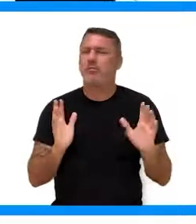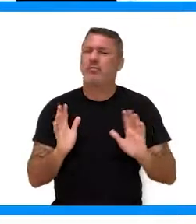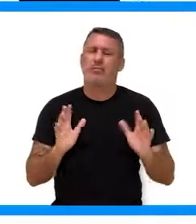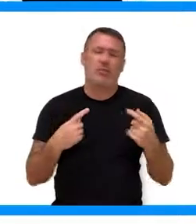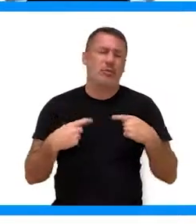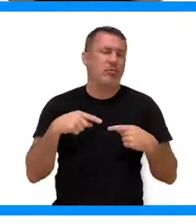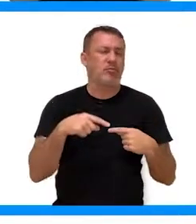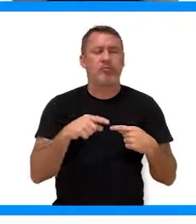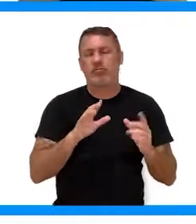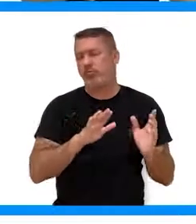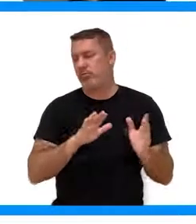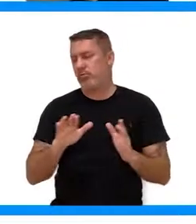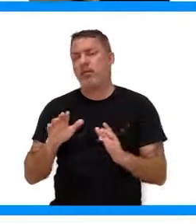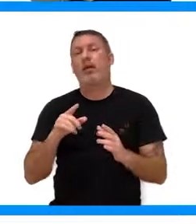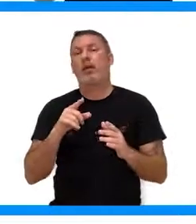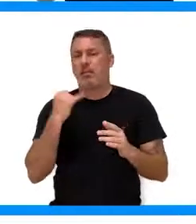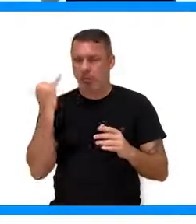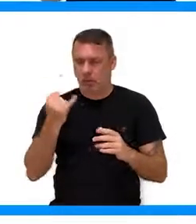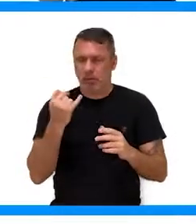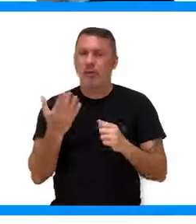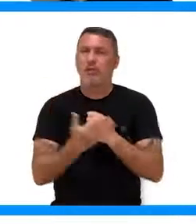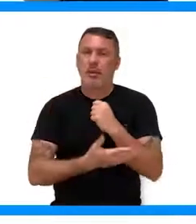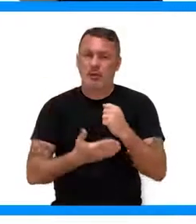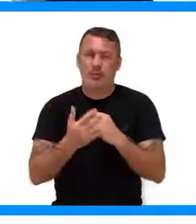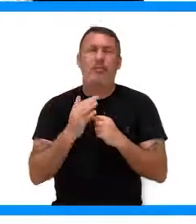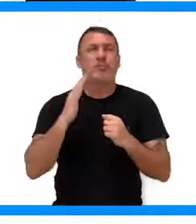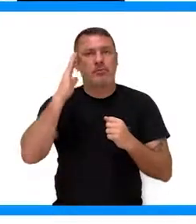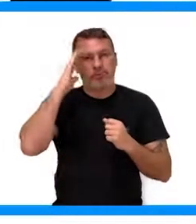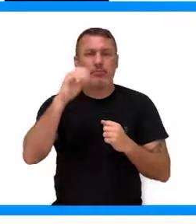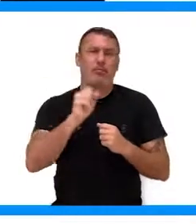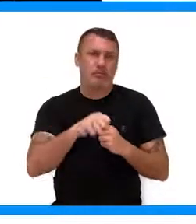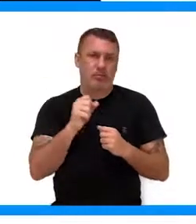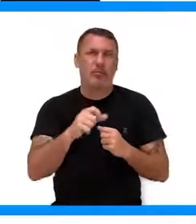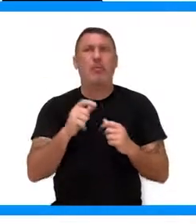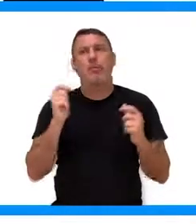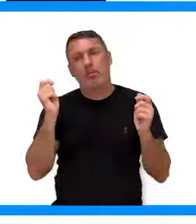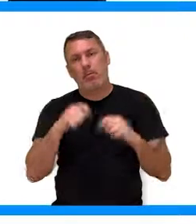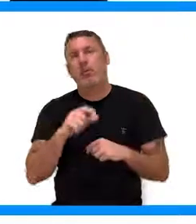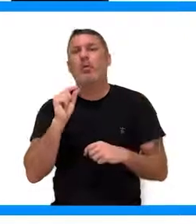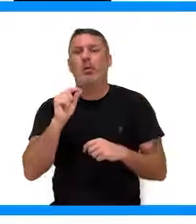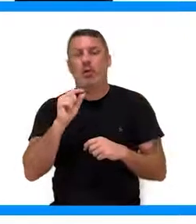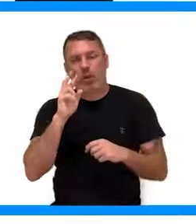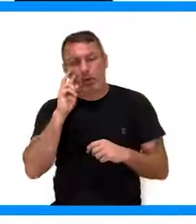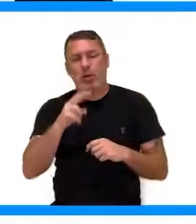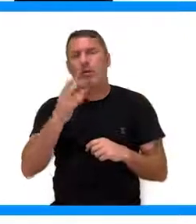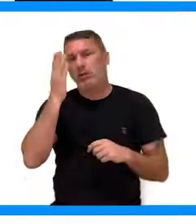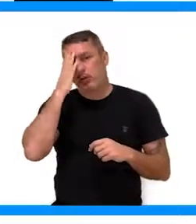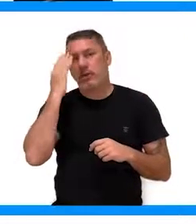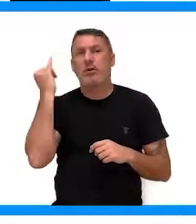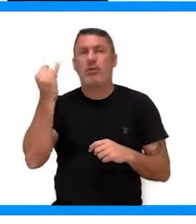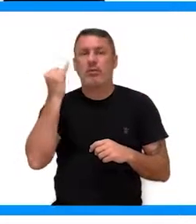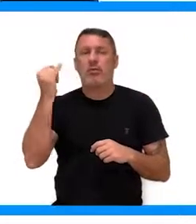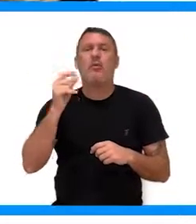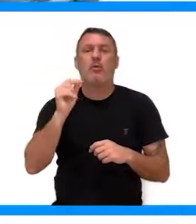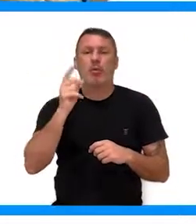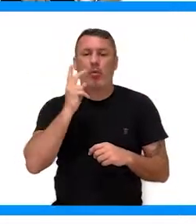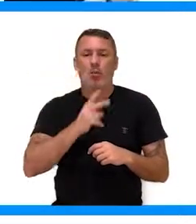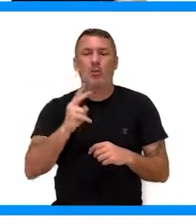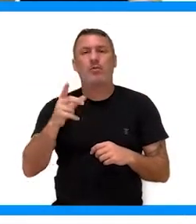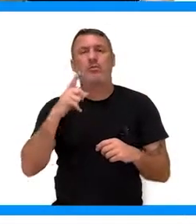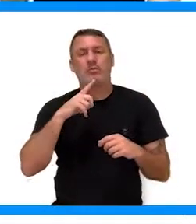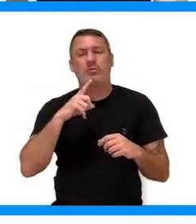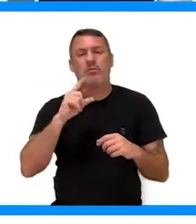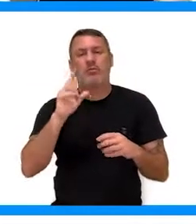volumosos. Então, essa discussão, essa reflexão é fundamental para que nós possamos, de fato, reconhecer a importância